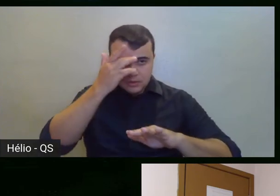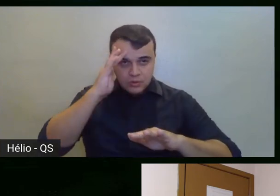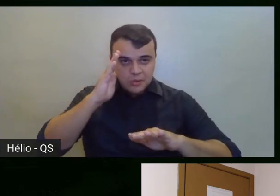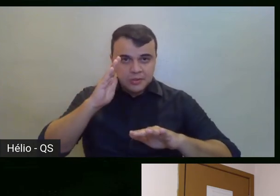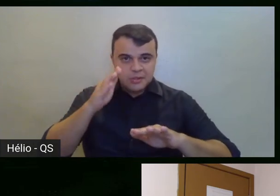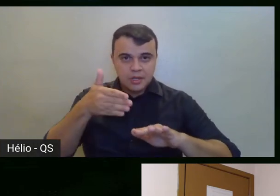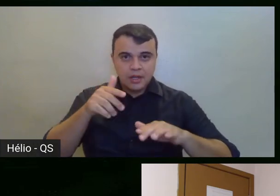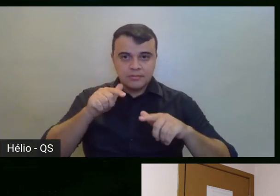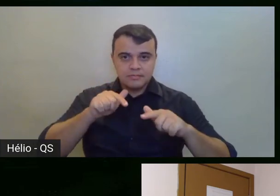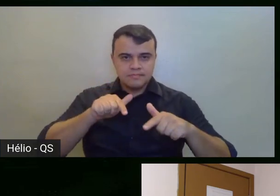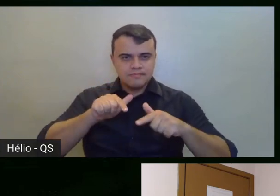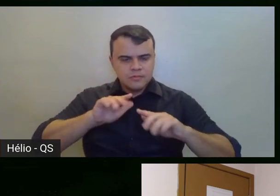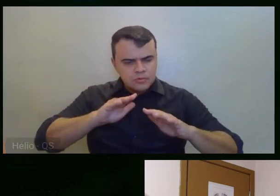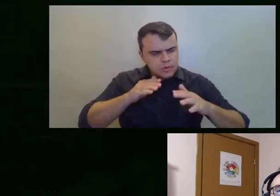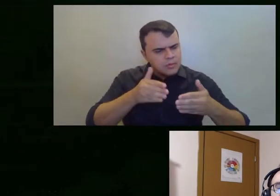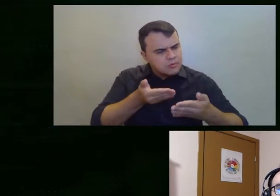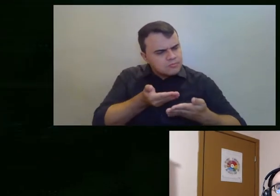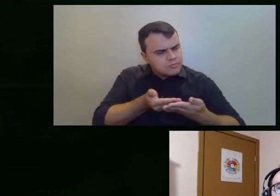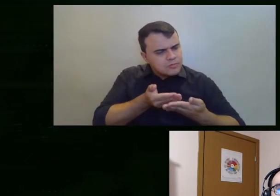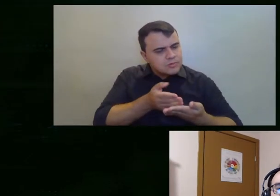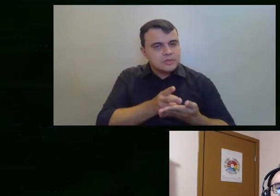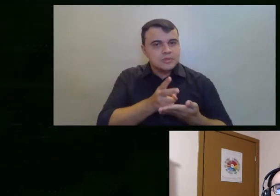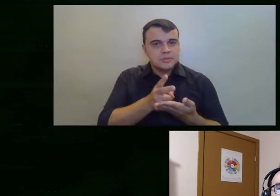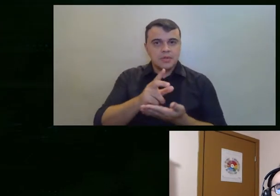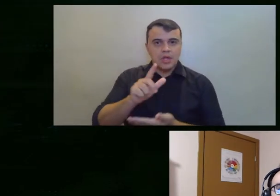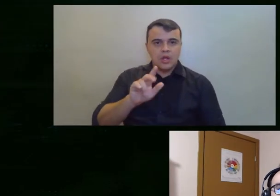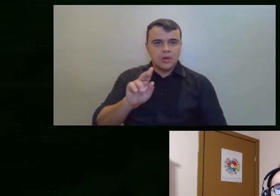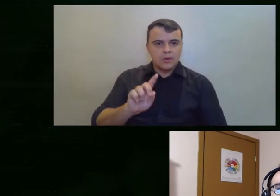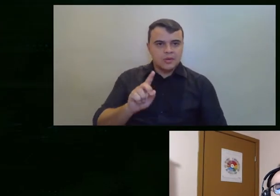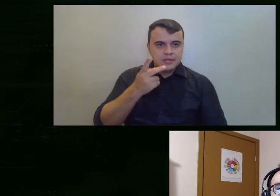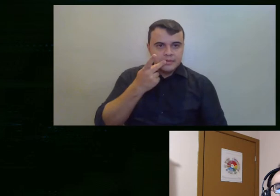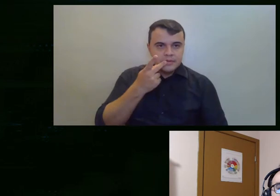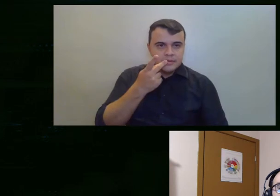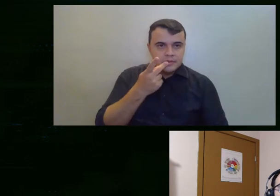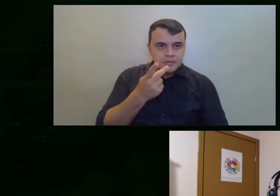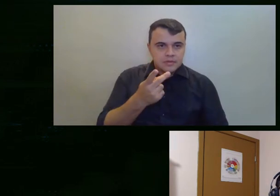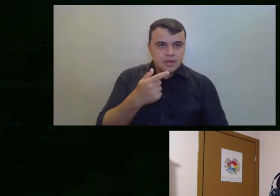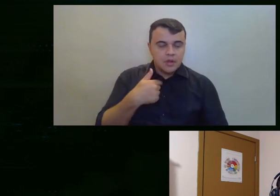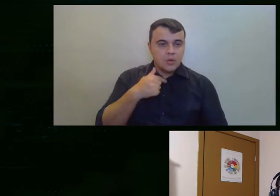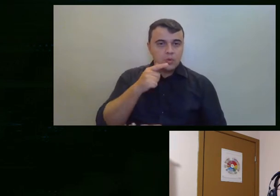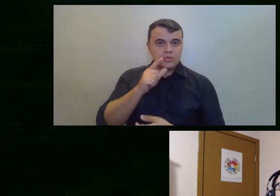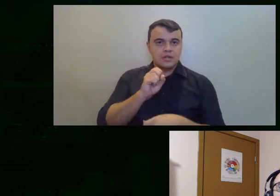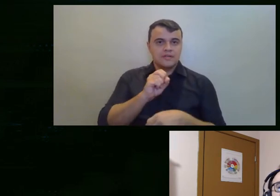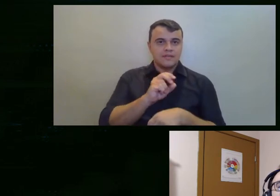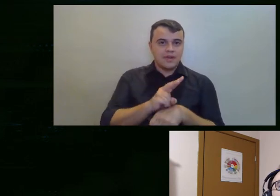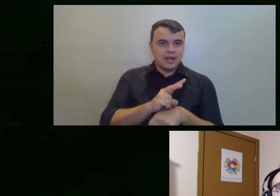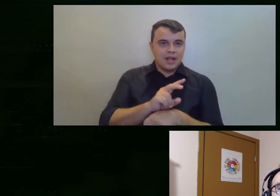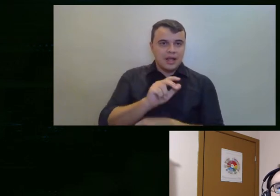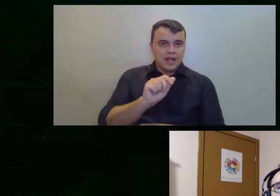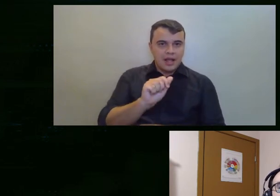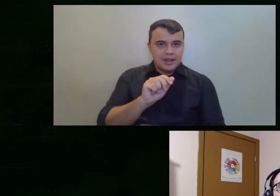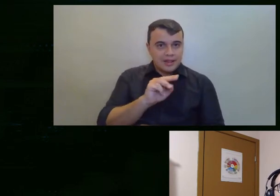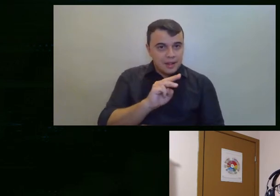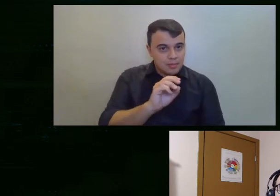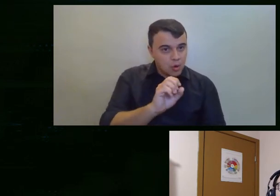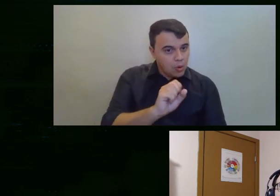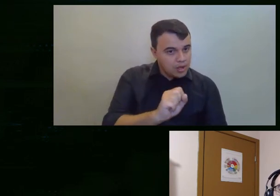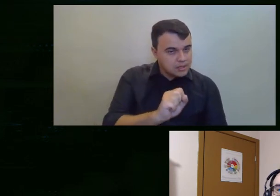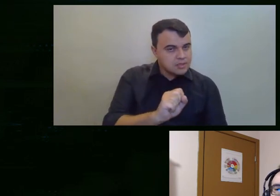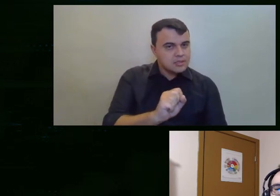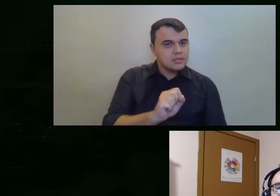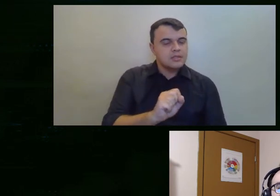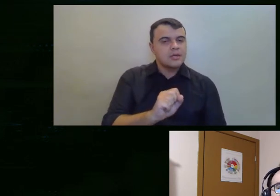dedicado cada vez mais então por exemplo Luiz ele colocou um comentário ele falou assim olha consegui uma vaga na WS Olha só